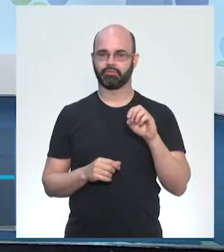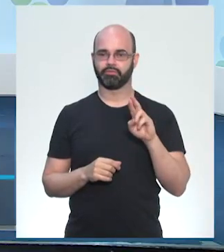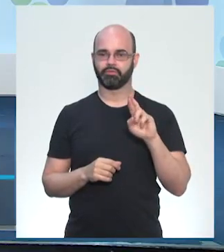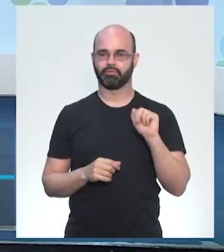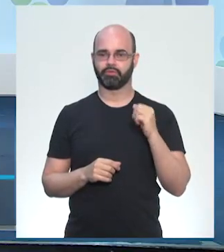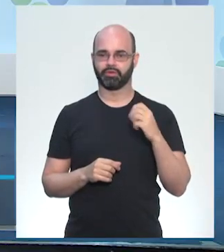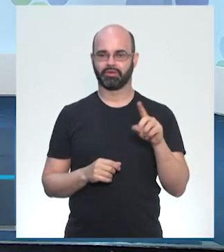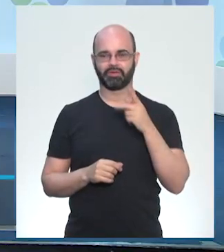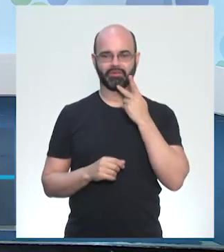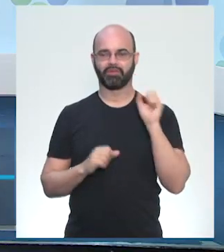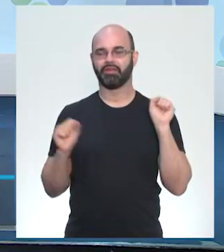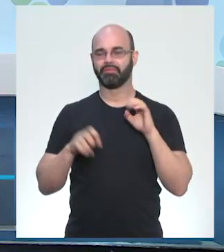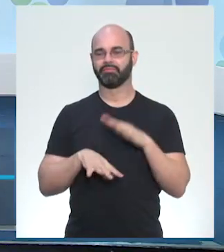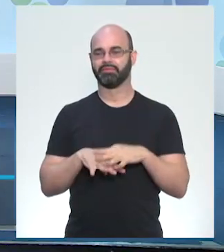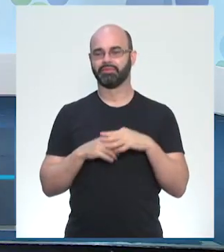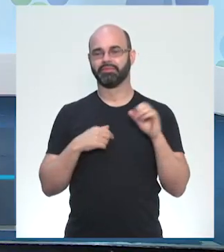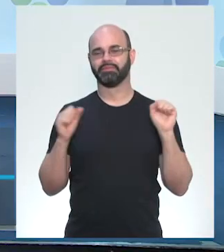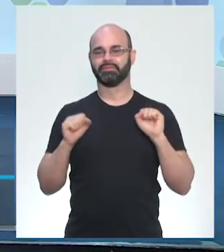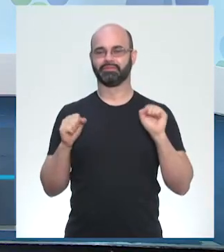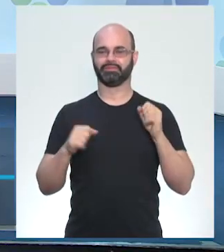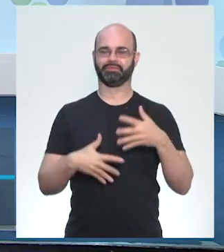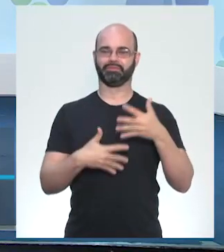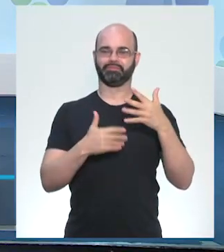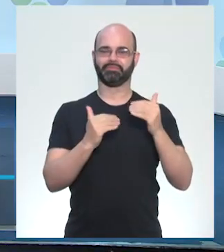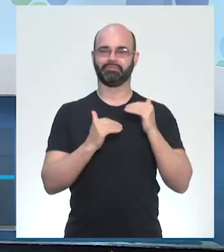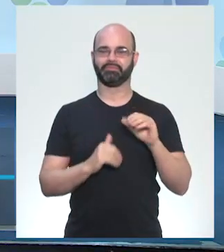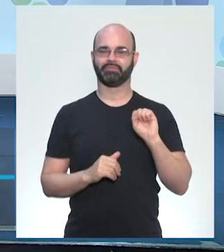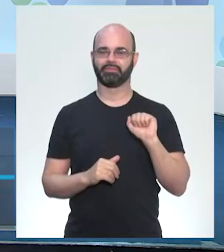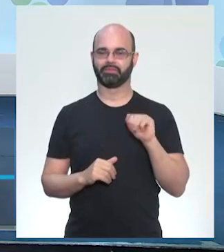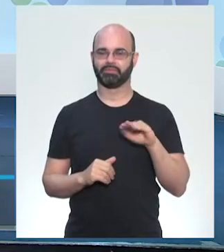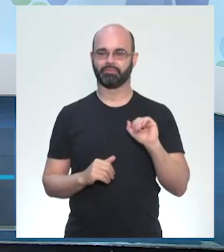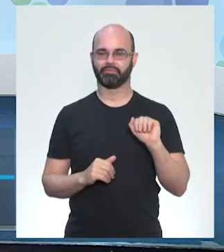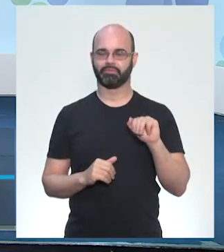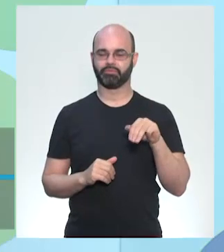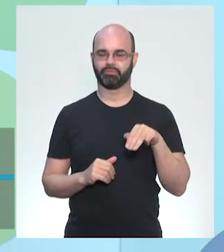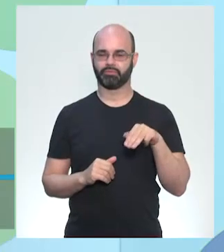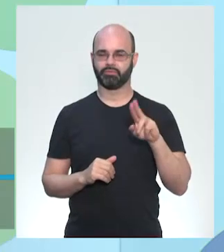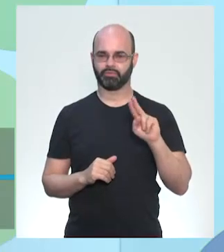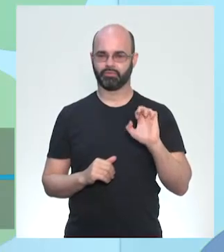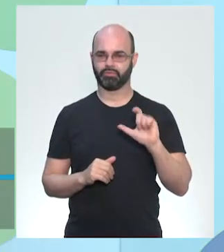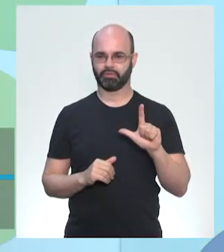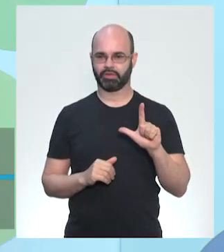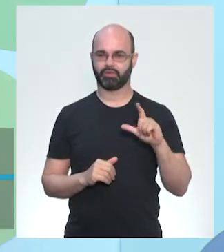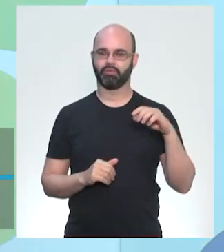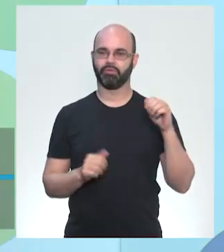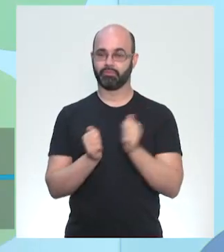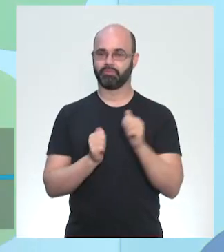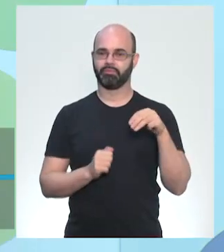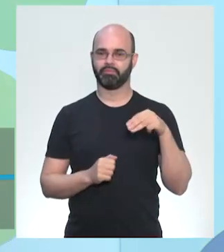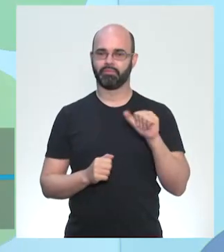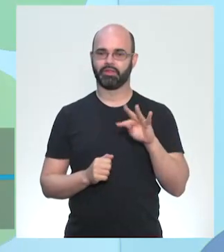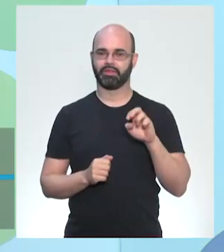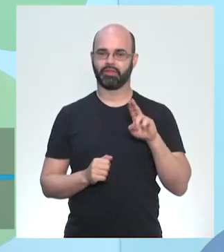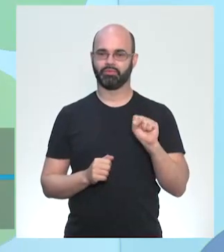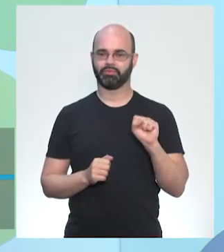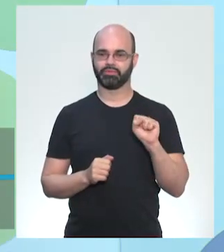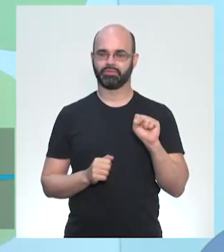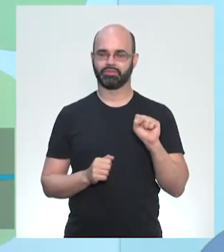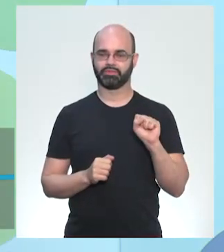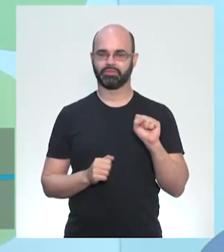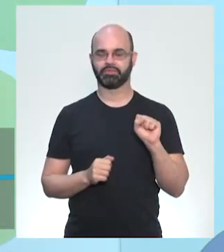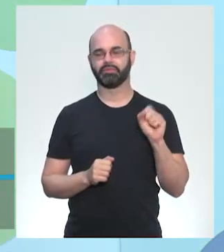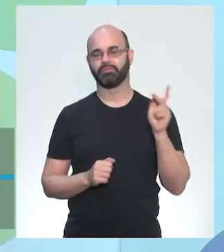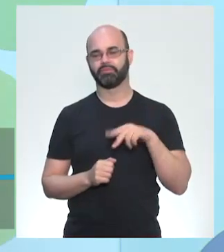eu amo matemática, participando aqui. O Samuel Clabin com o Matheus. Nós temos aqui a